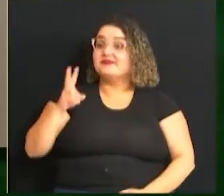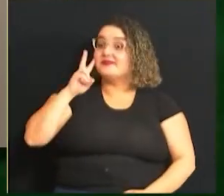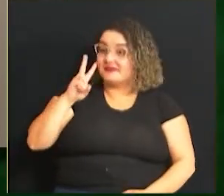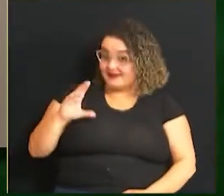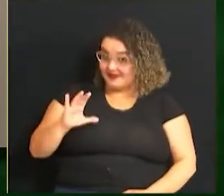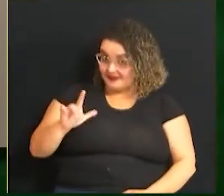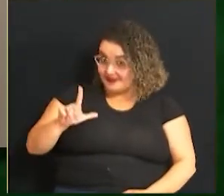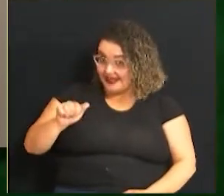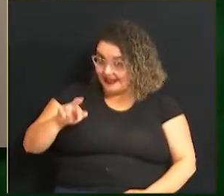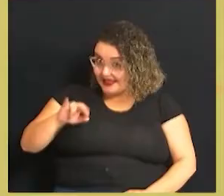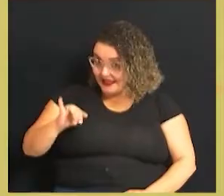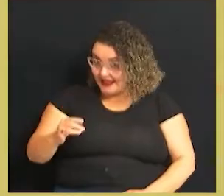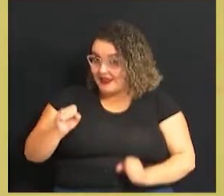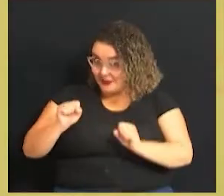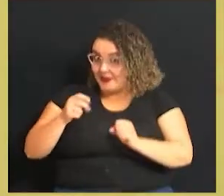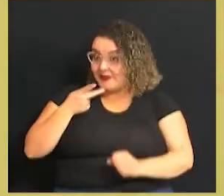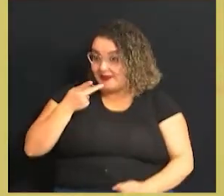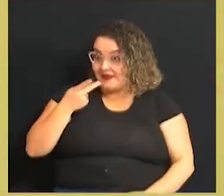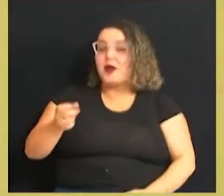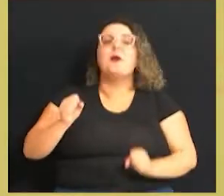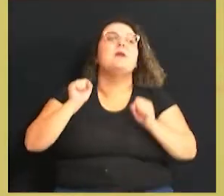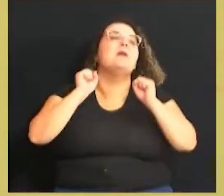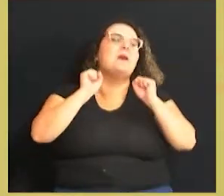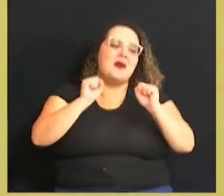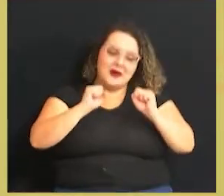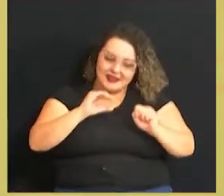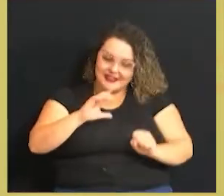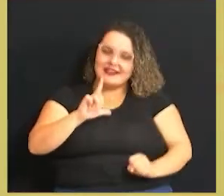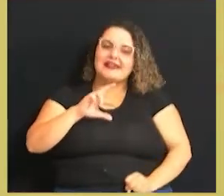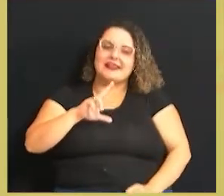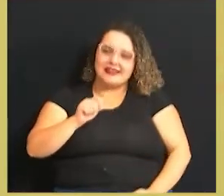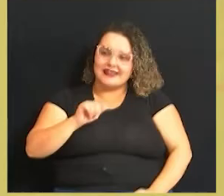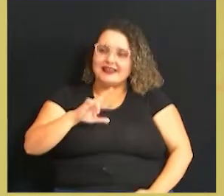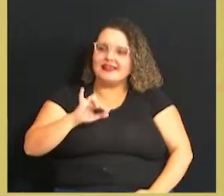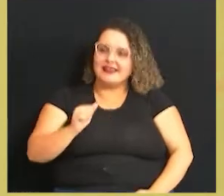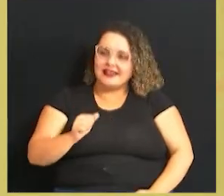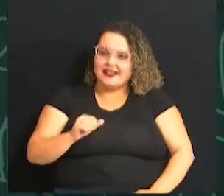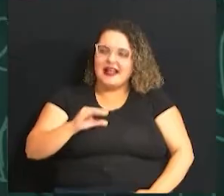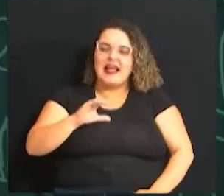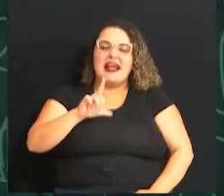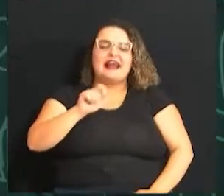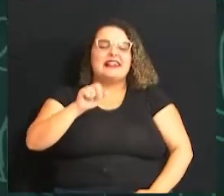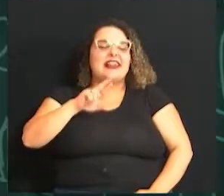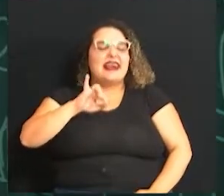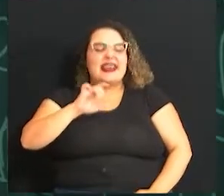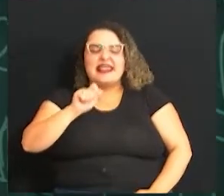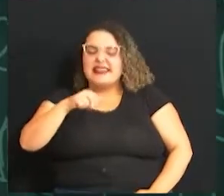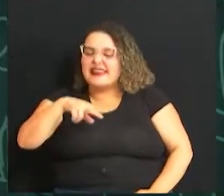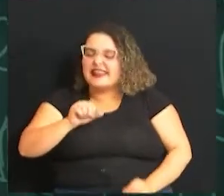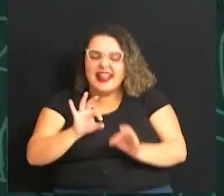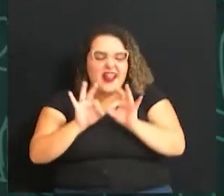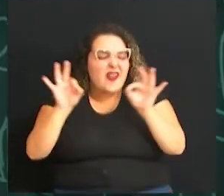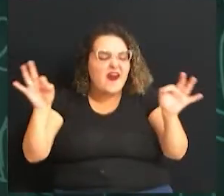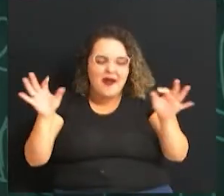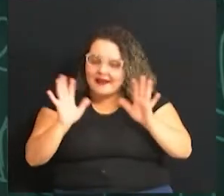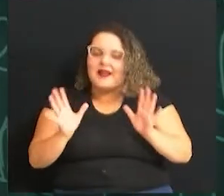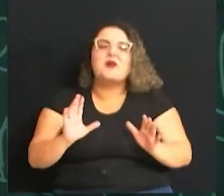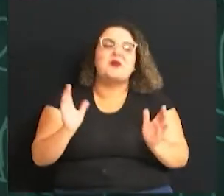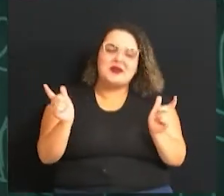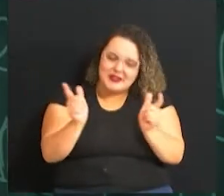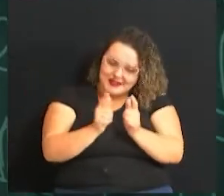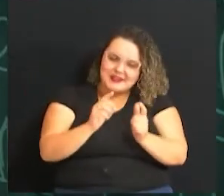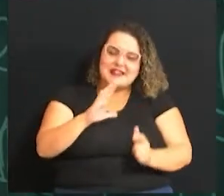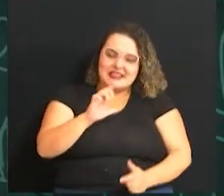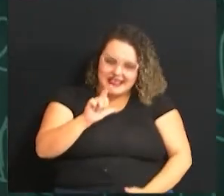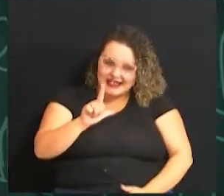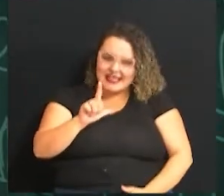especialidade. Bom, já vi que eu posso chamar de Clara, então, né? Pode, Ah, pode. então tá bom. Clariana é muito nome.